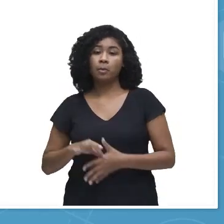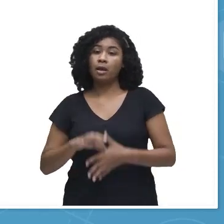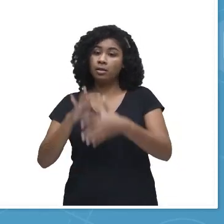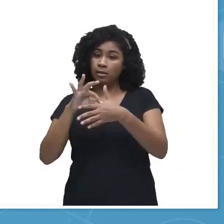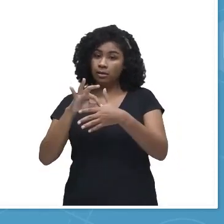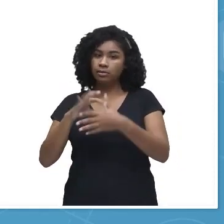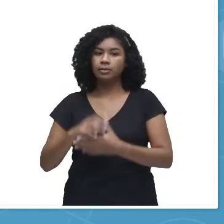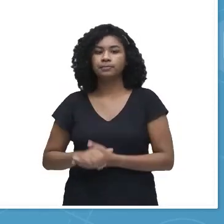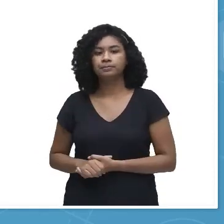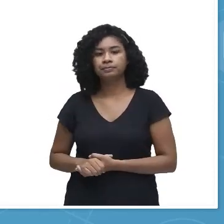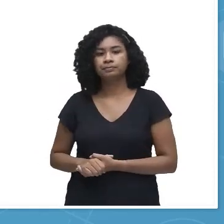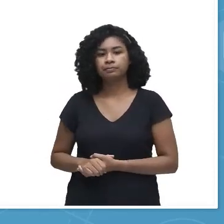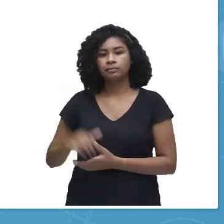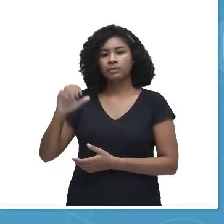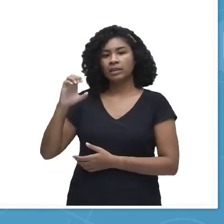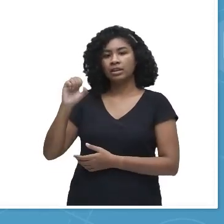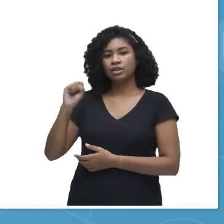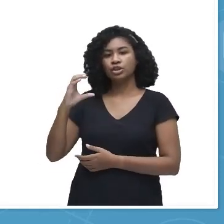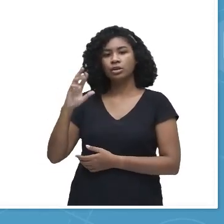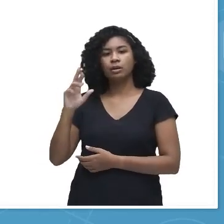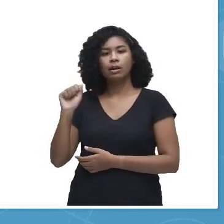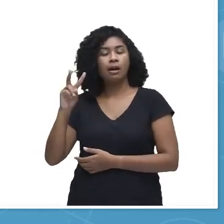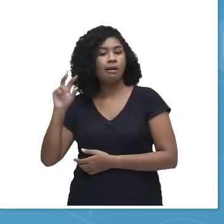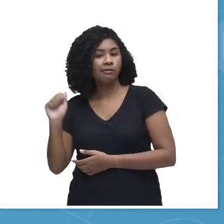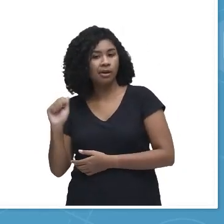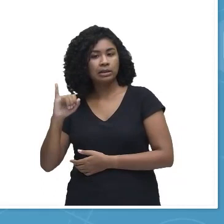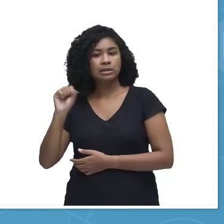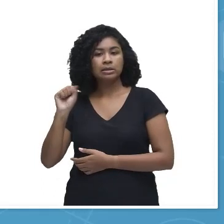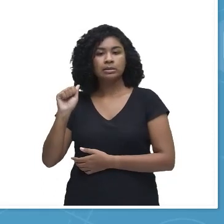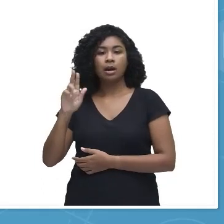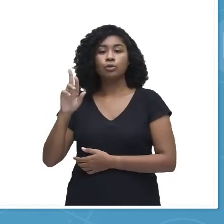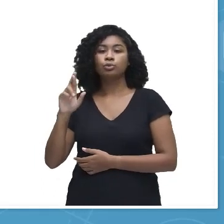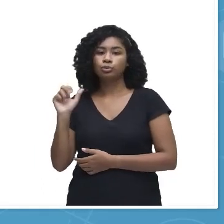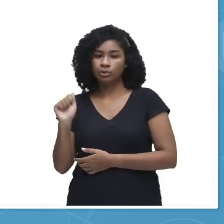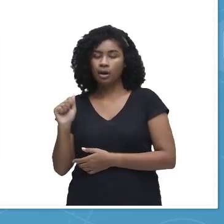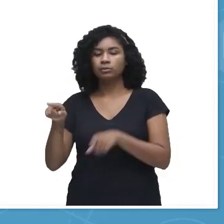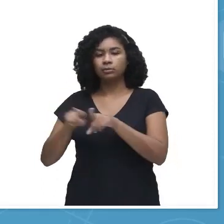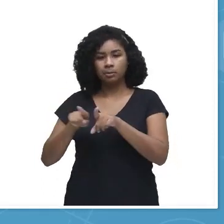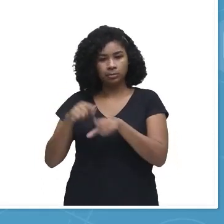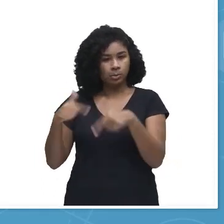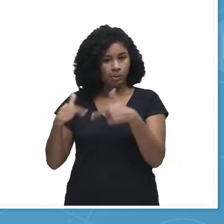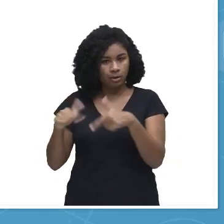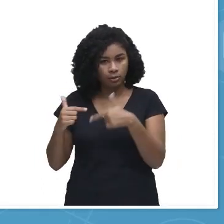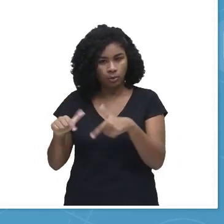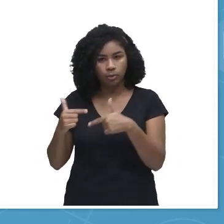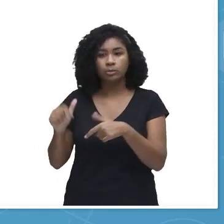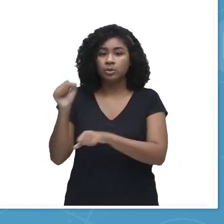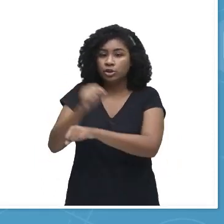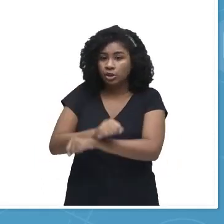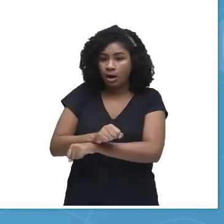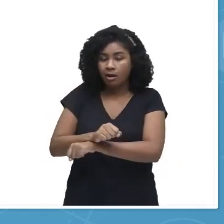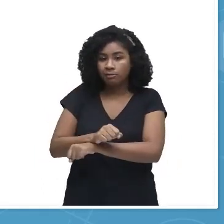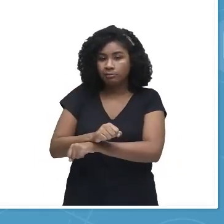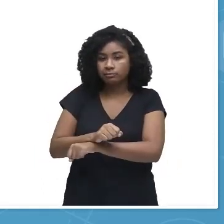uma escrava branca liberta, uma célebre da literatura brasileira. A Chica da Silva foi uma escrava liberta também célebre.